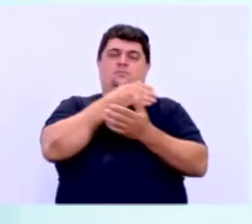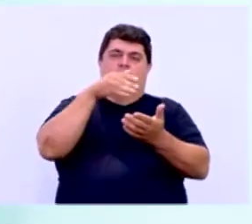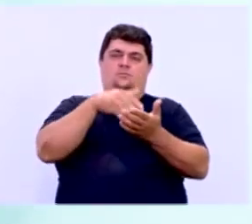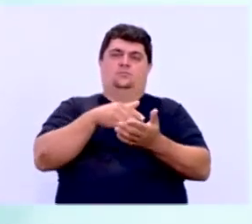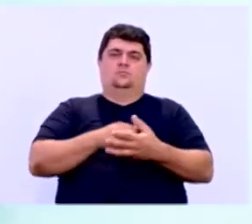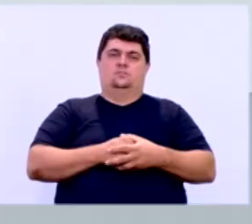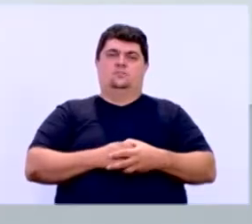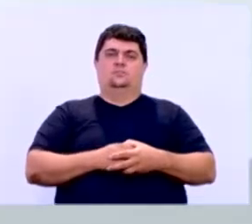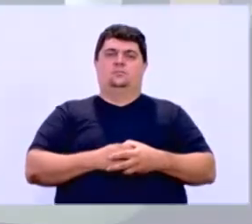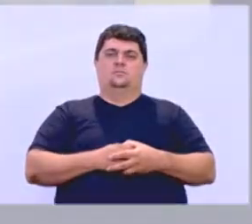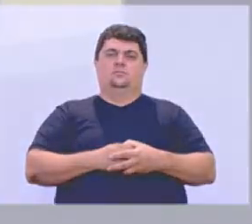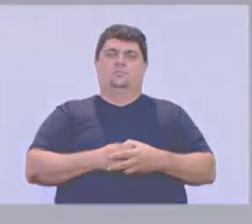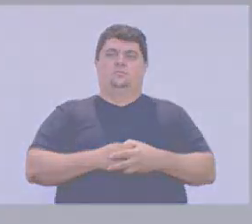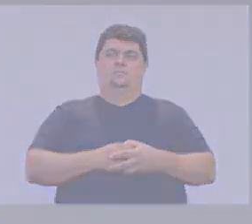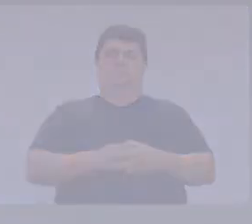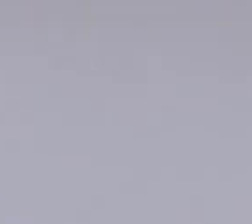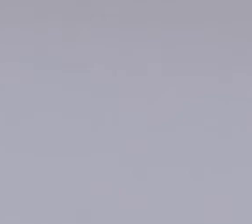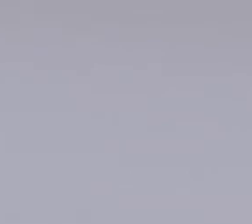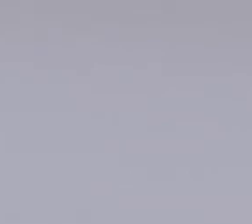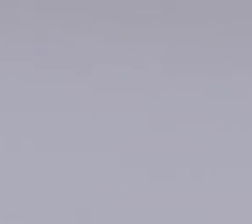pessoal.